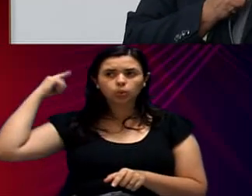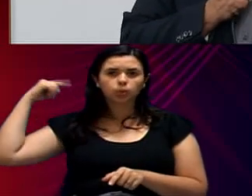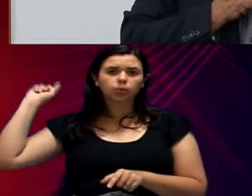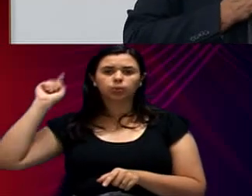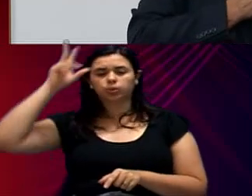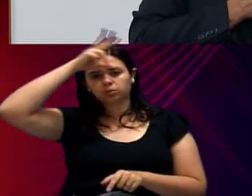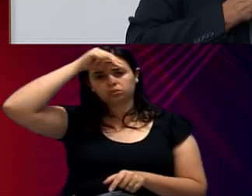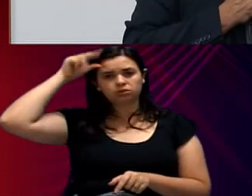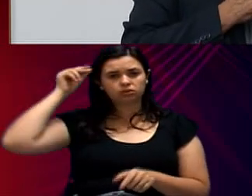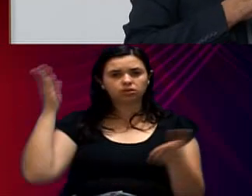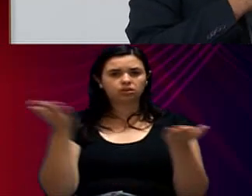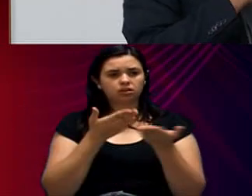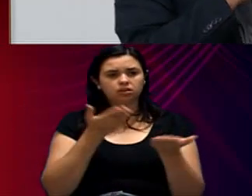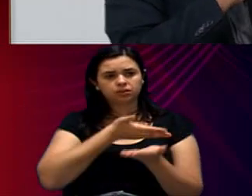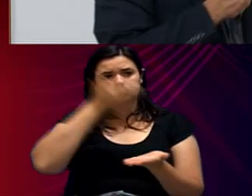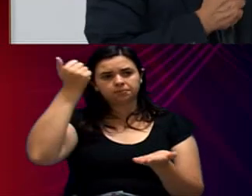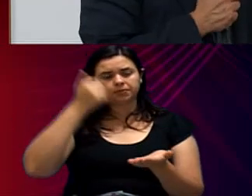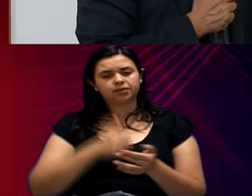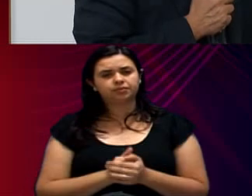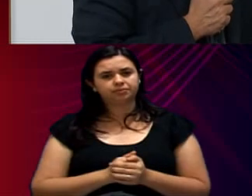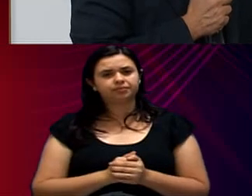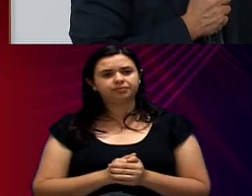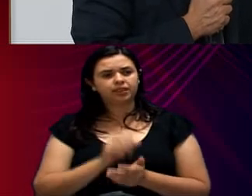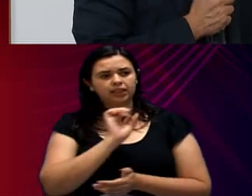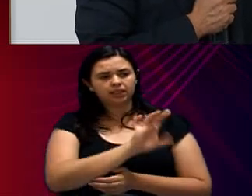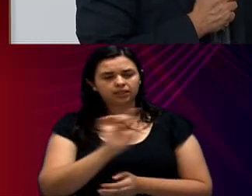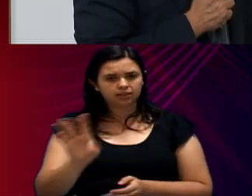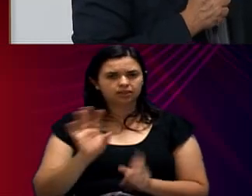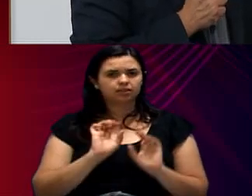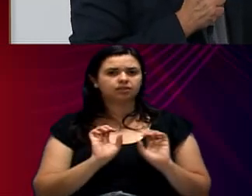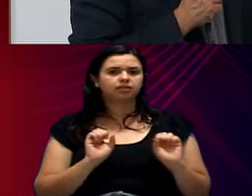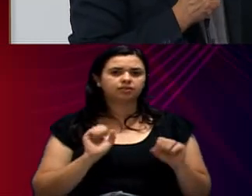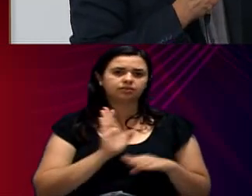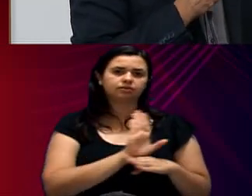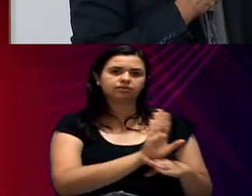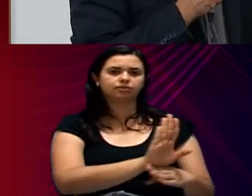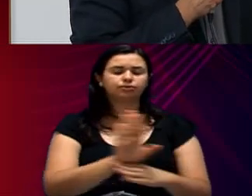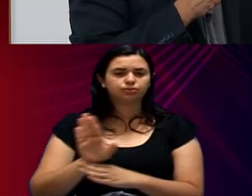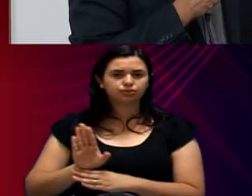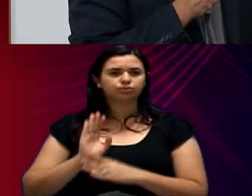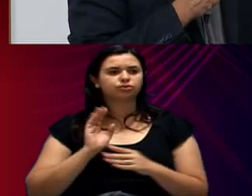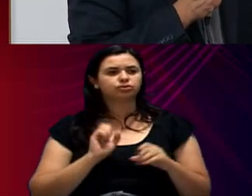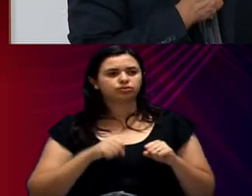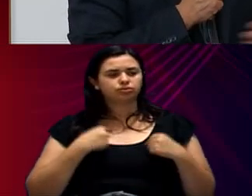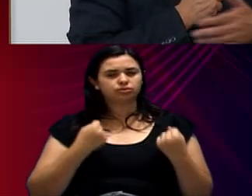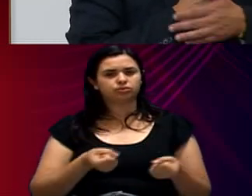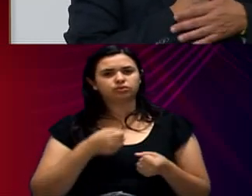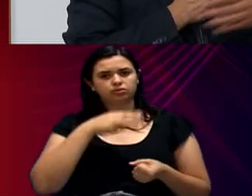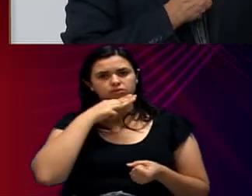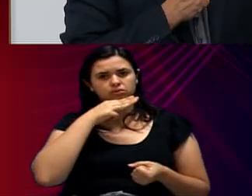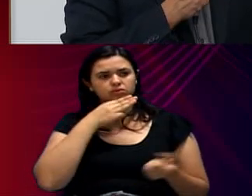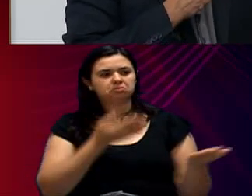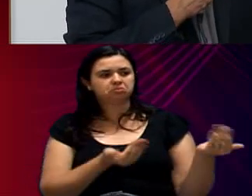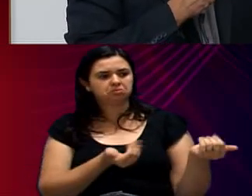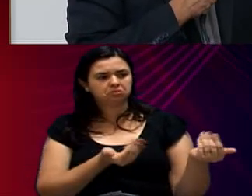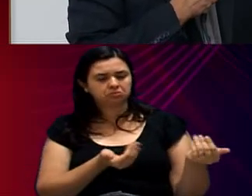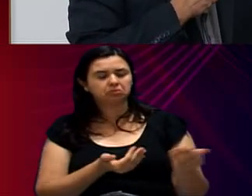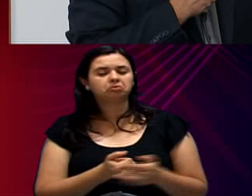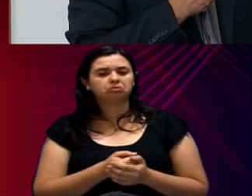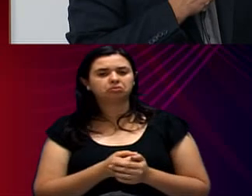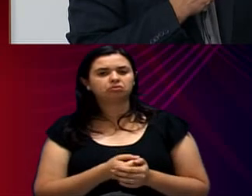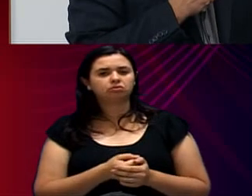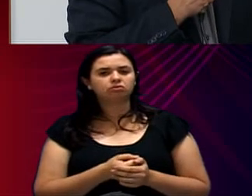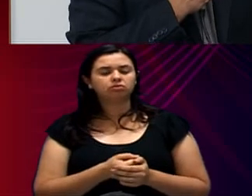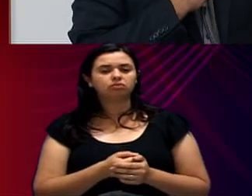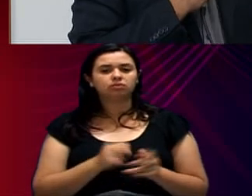que está na cidade de Sorocaba. Cada um tá teve a sua contribuição com o nosso município, o Manga, com a nossa cidade, sabe, sem dúvida novo, nenhuma, né? O Manga é novo, o Manga tem... São Manga... novos estilos de trabalho,